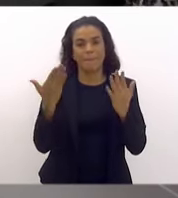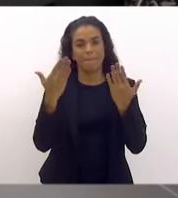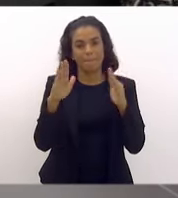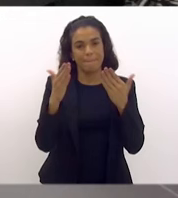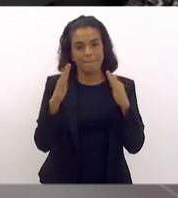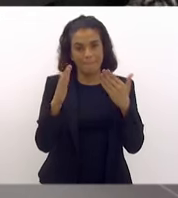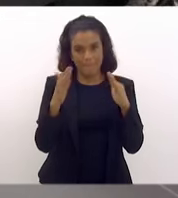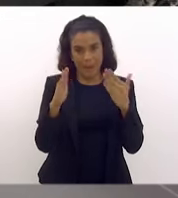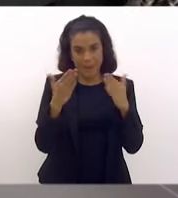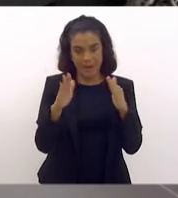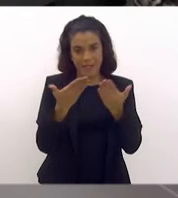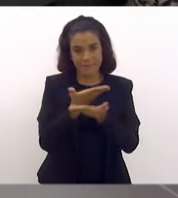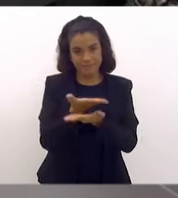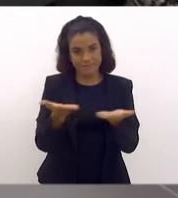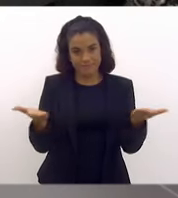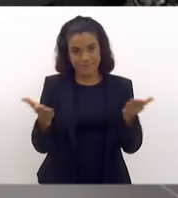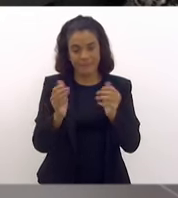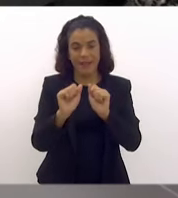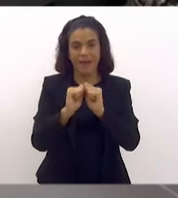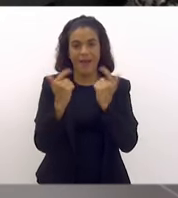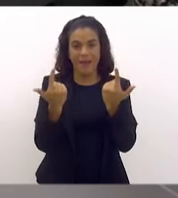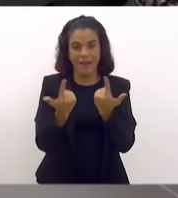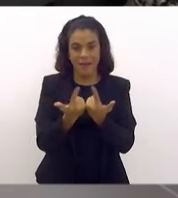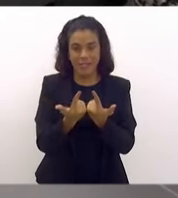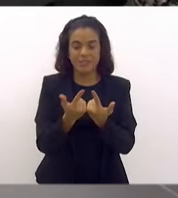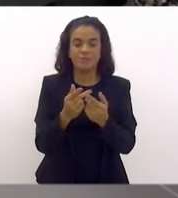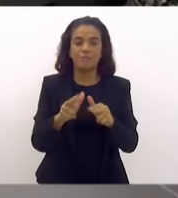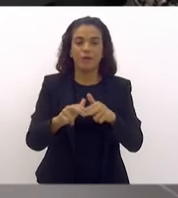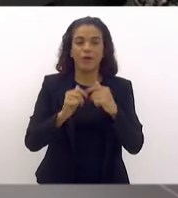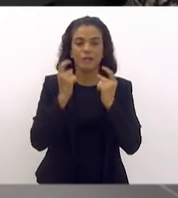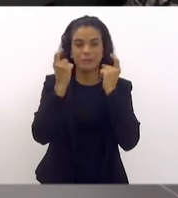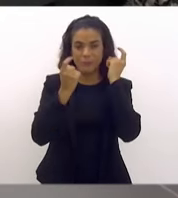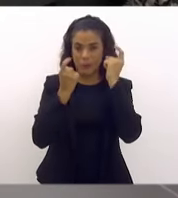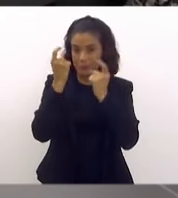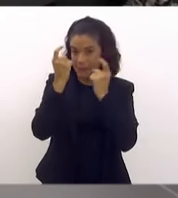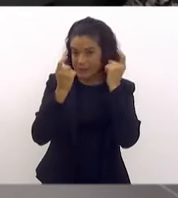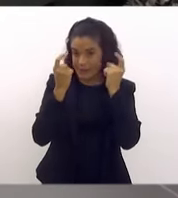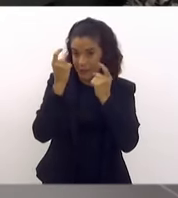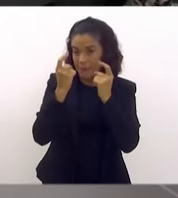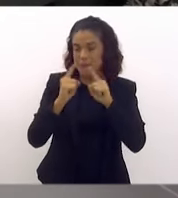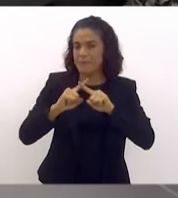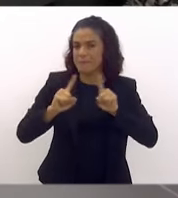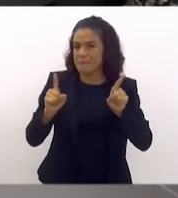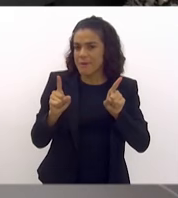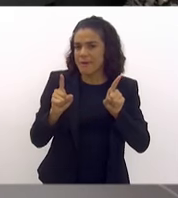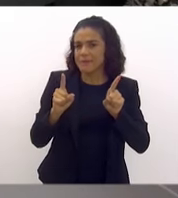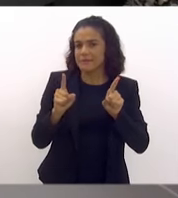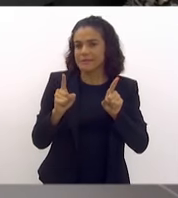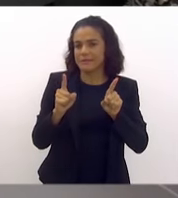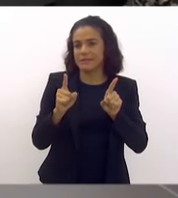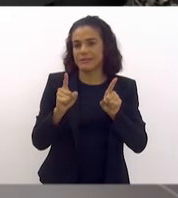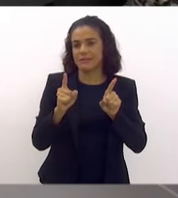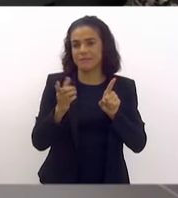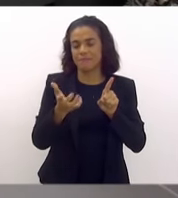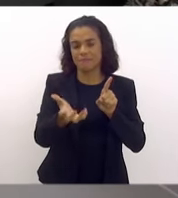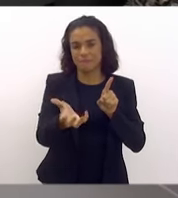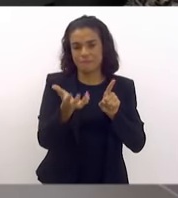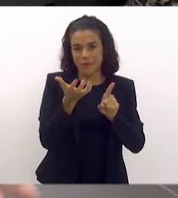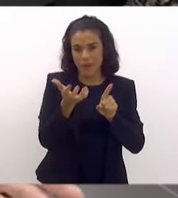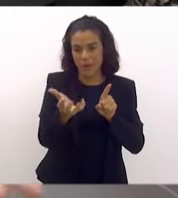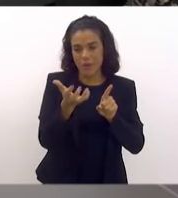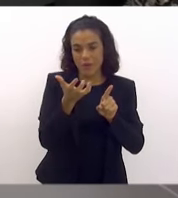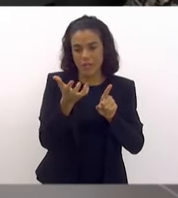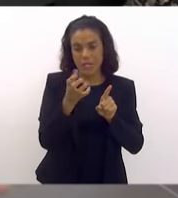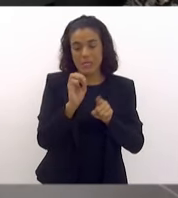né a casa Legislativa do Rio de Janeiro pela preocupação com esse fato mas eu queria de algum de alguma forma eh se me